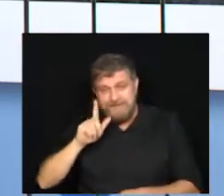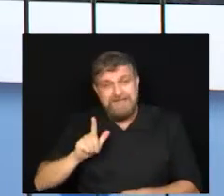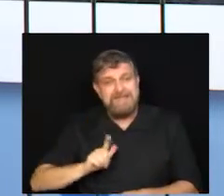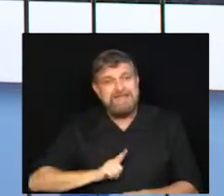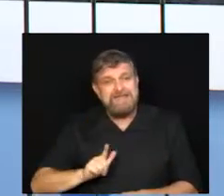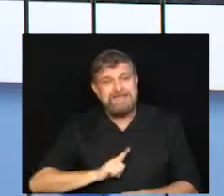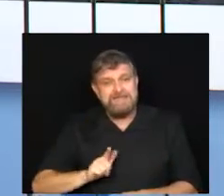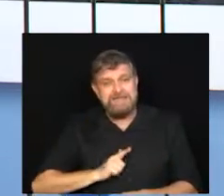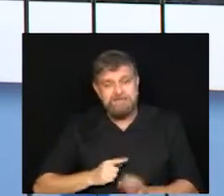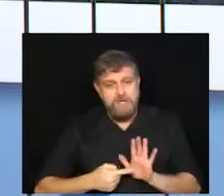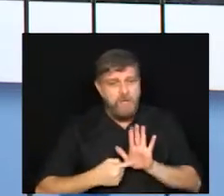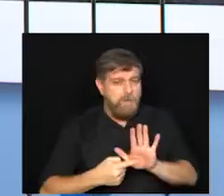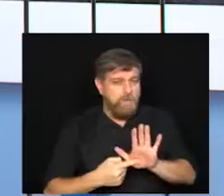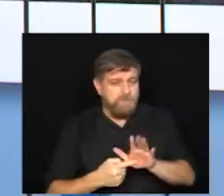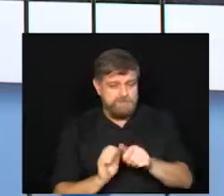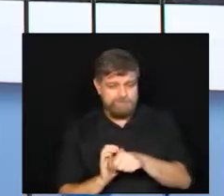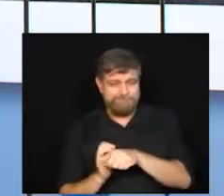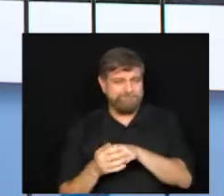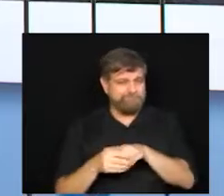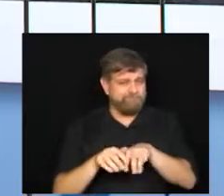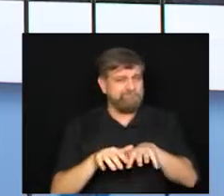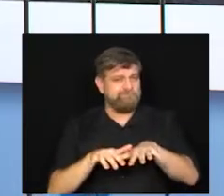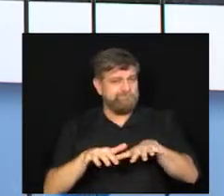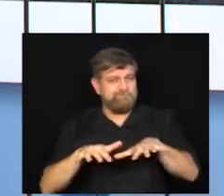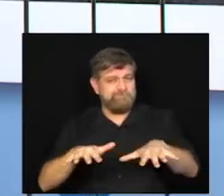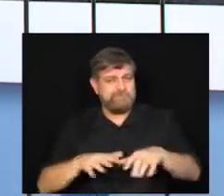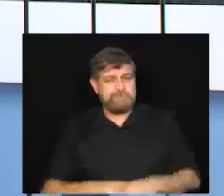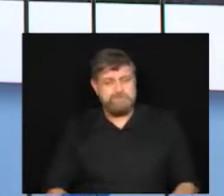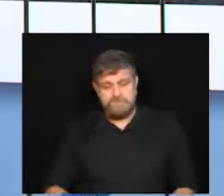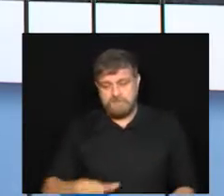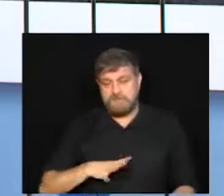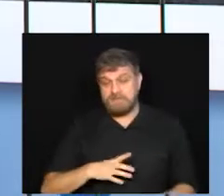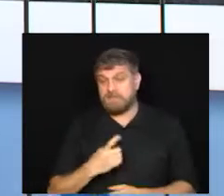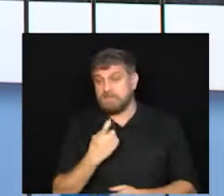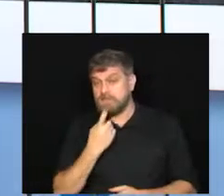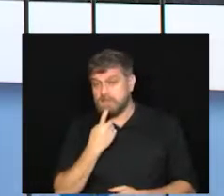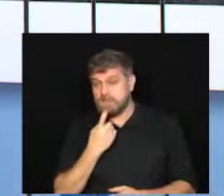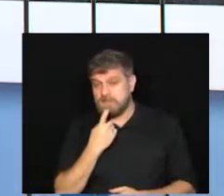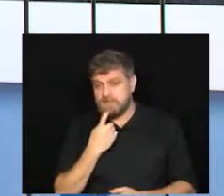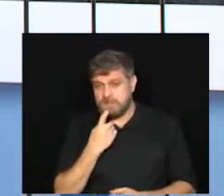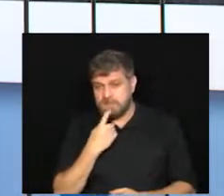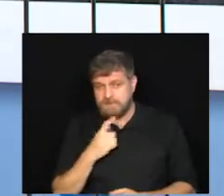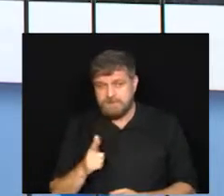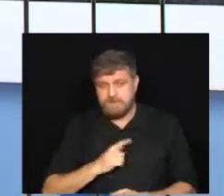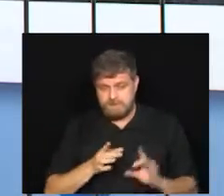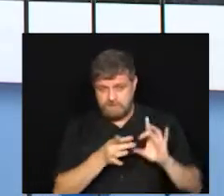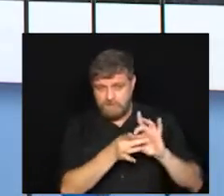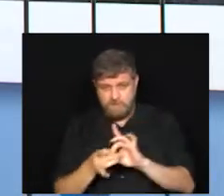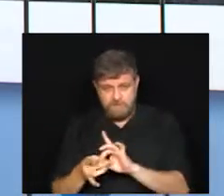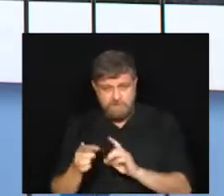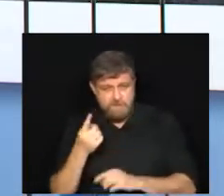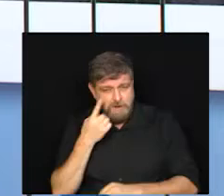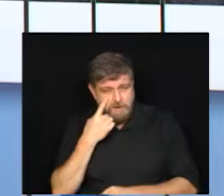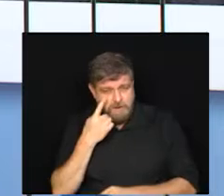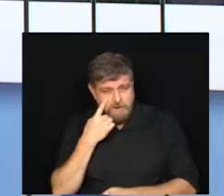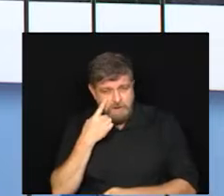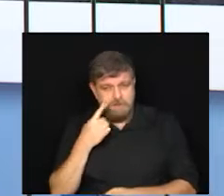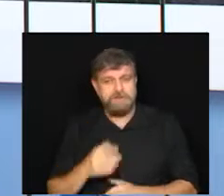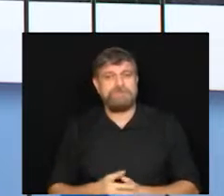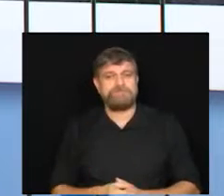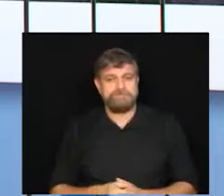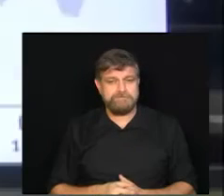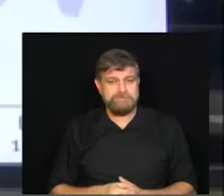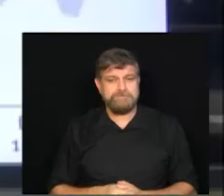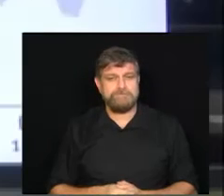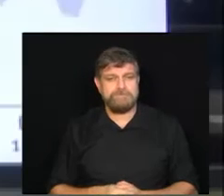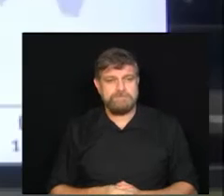a situação da Covid-19 aqui na cidade de Campinas, num contexto geral. Vamos acompanhar.